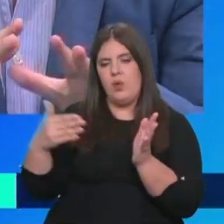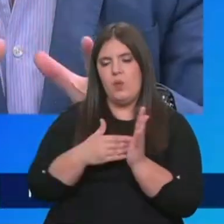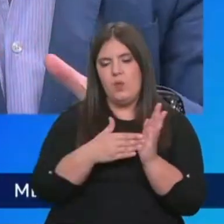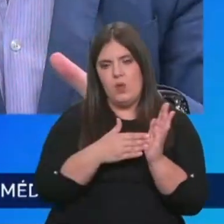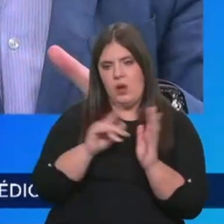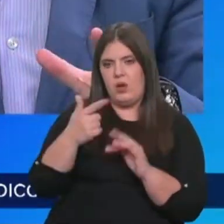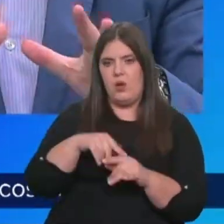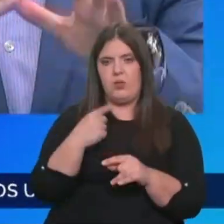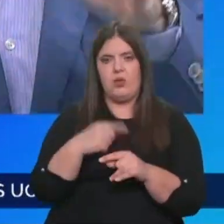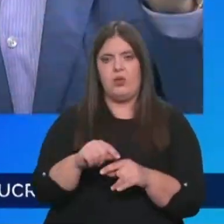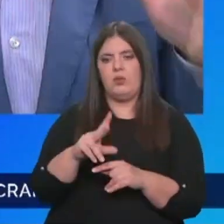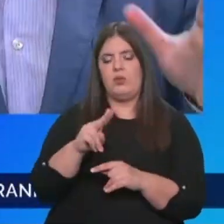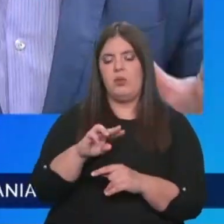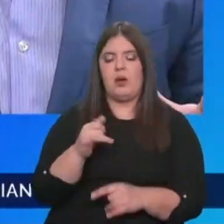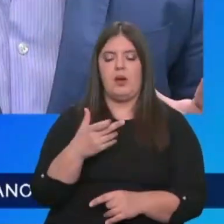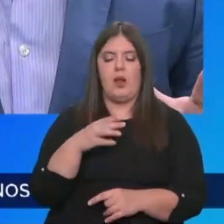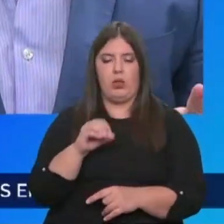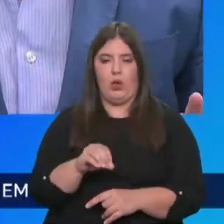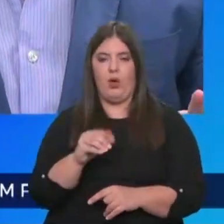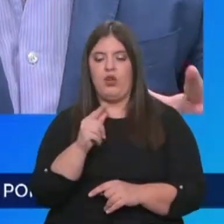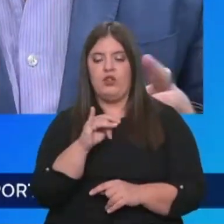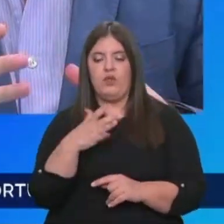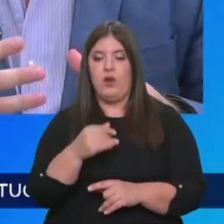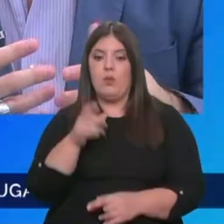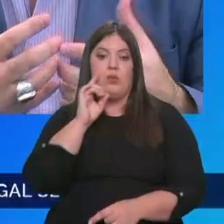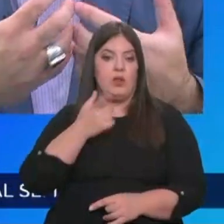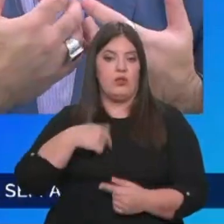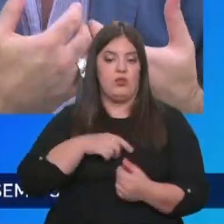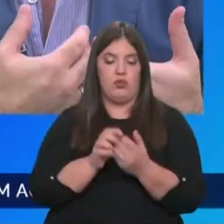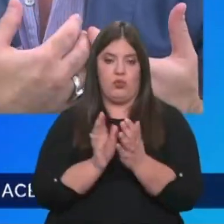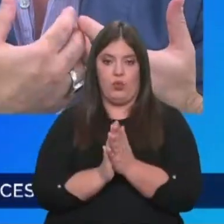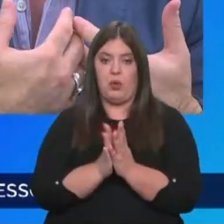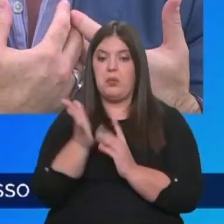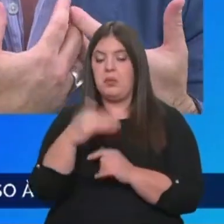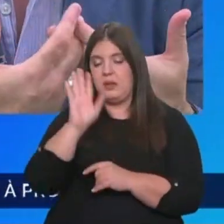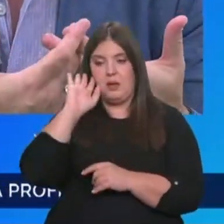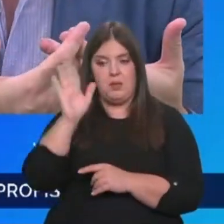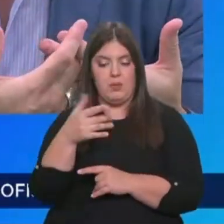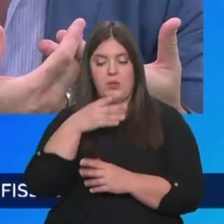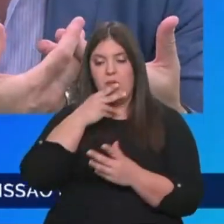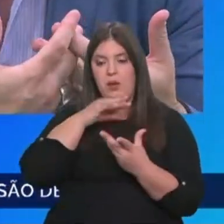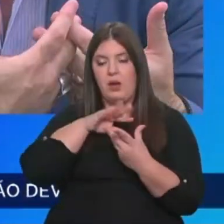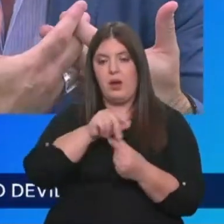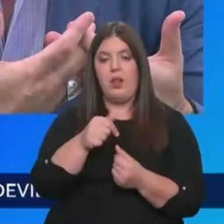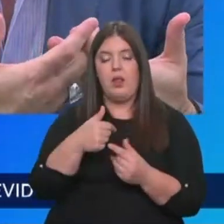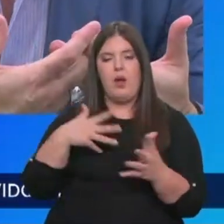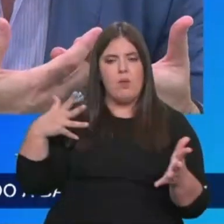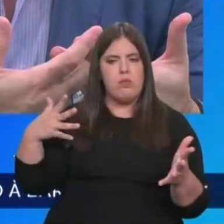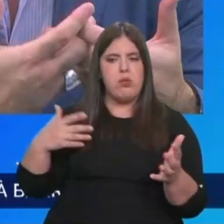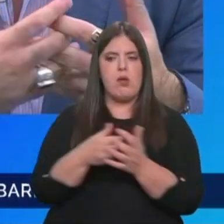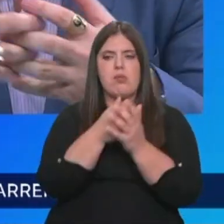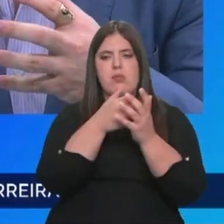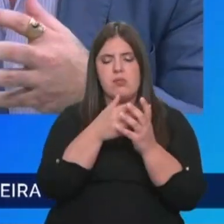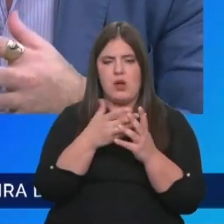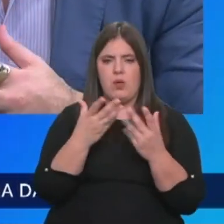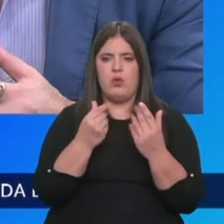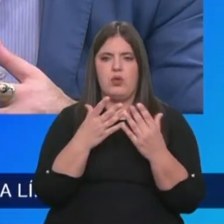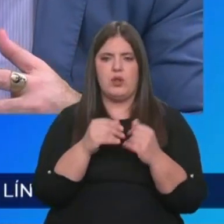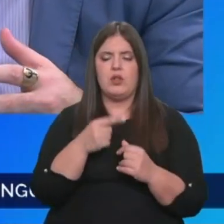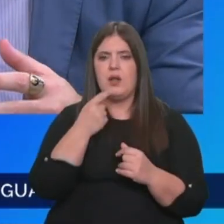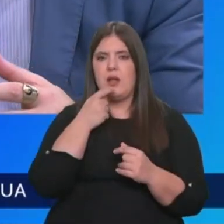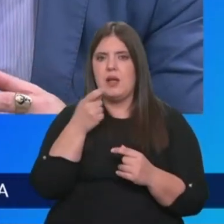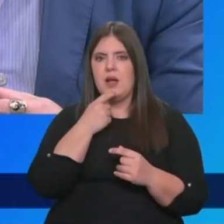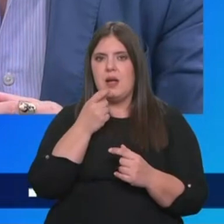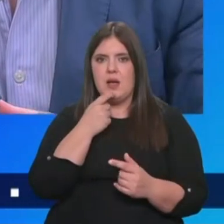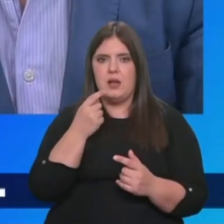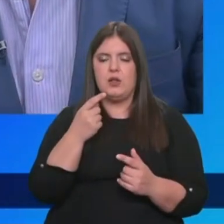superfície, porque nós temos uma magnetosfera que nos protege de tudo isso. Mas nós sabemos que na Terra houve uma grande quantidade de colisões de asteroides